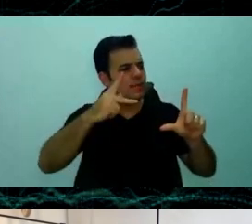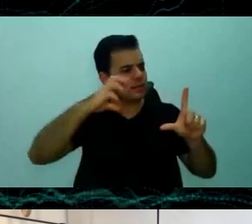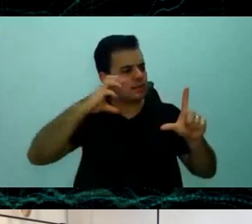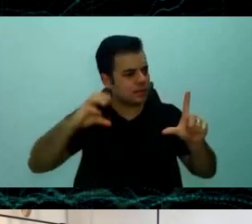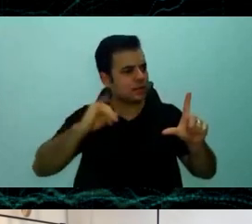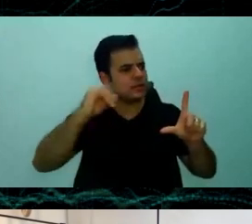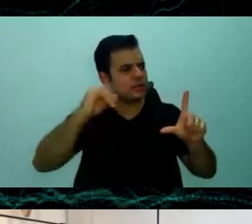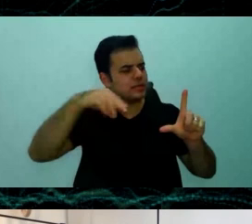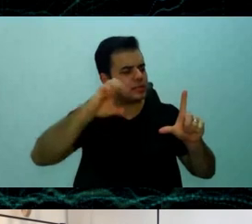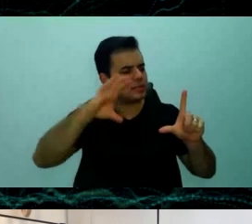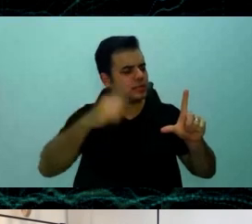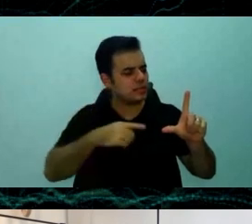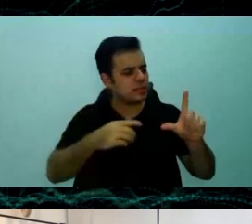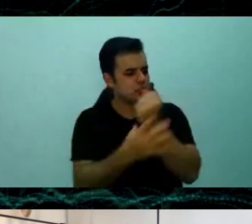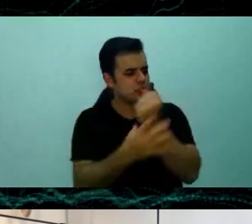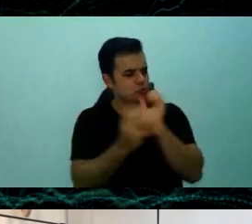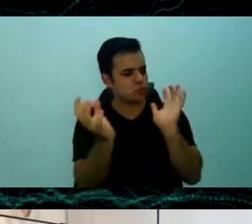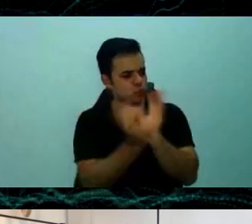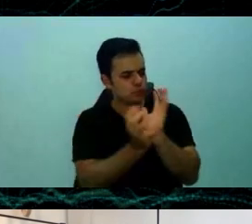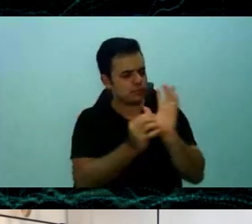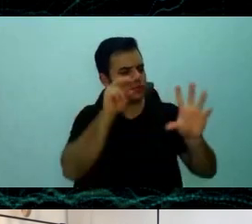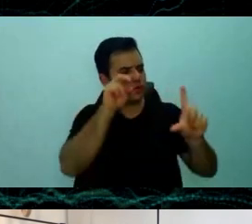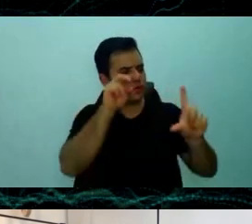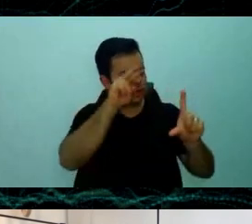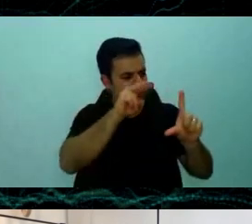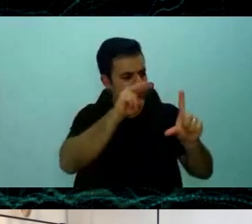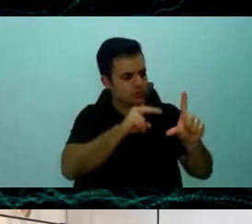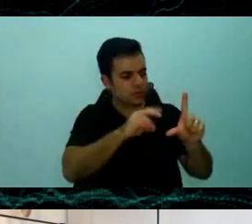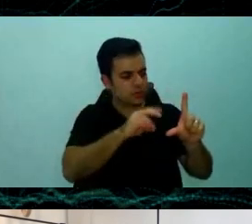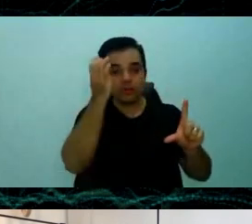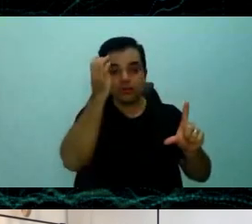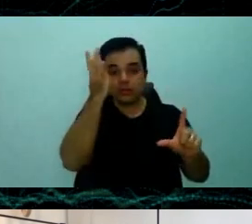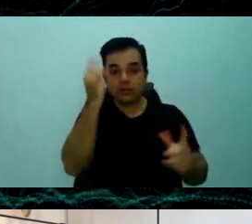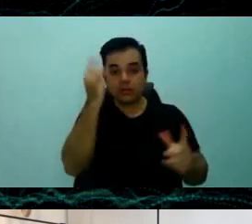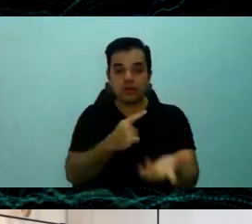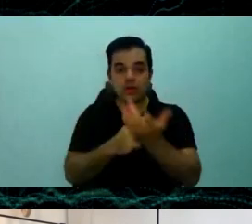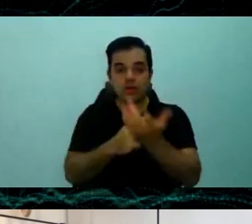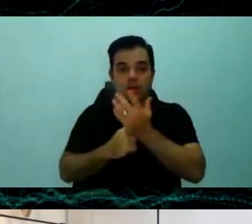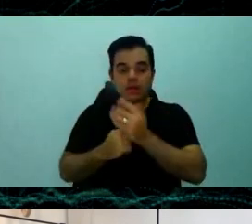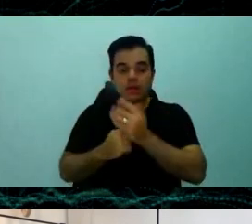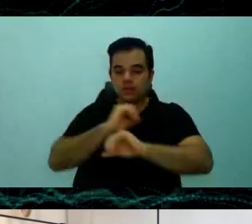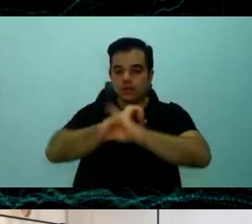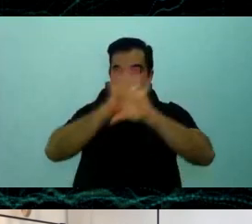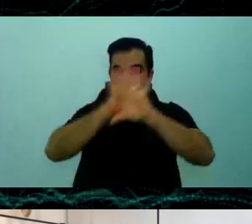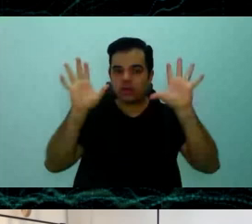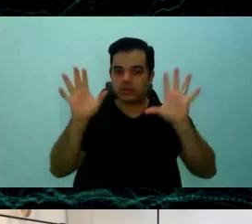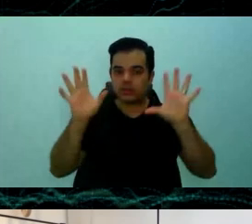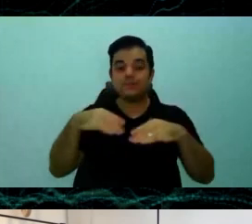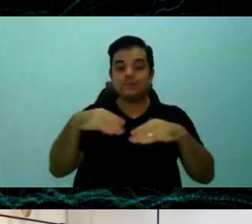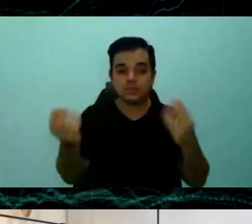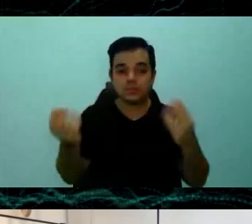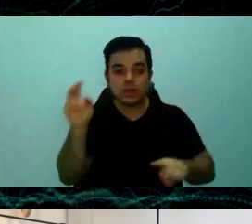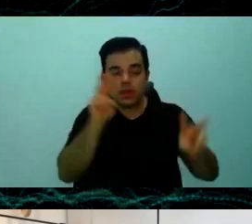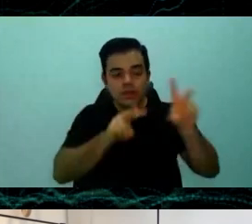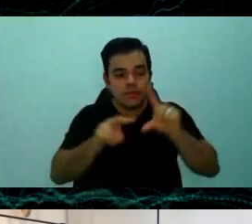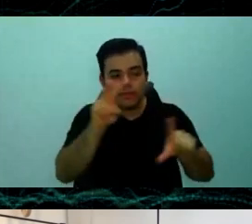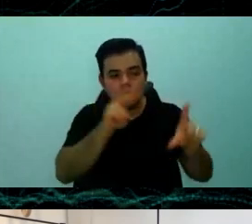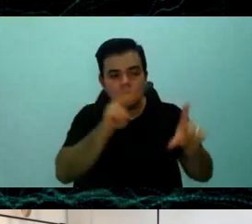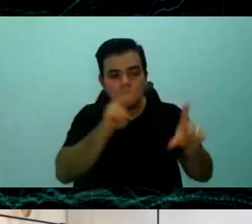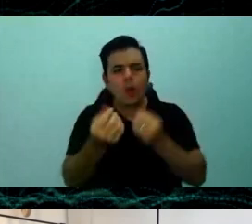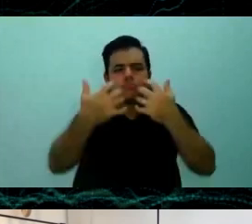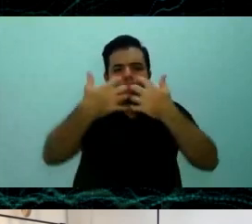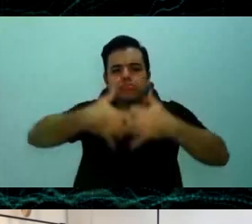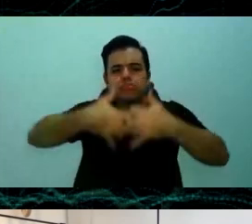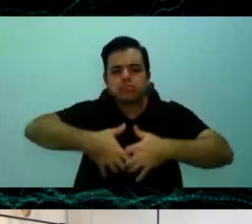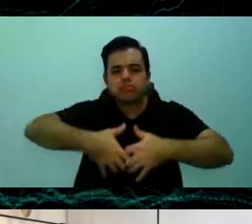security group, é muito mais fácil. Então, vamos dar uma olhadinha aqui como que funciona. Se eu